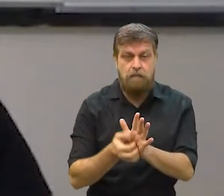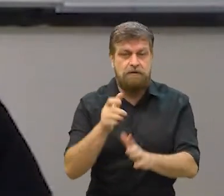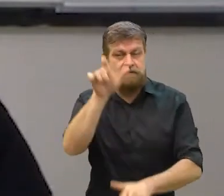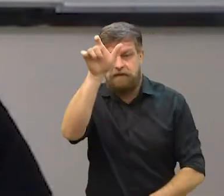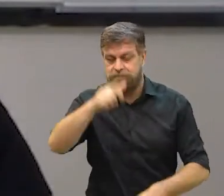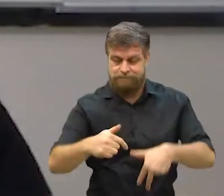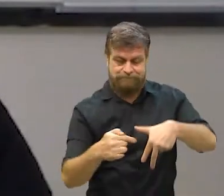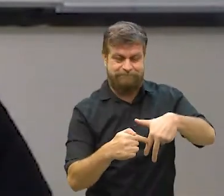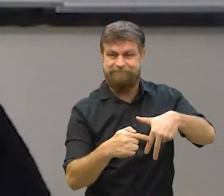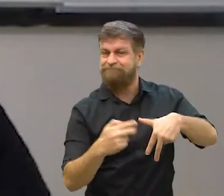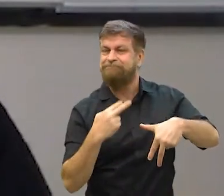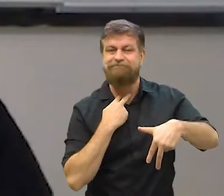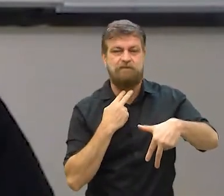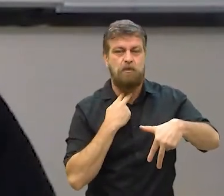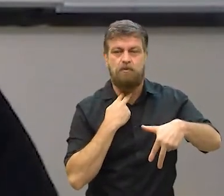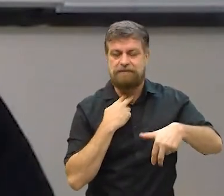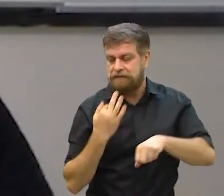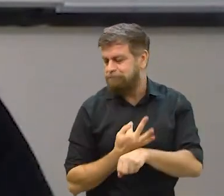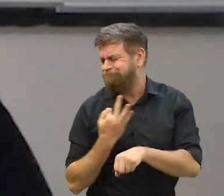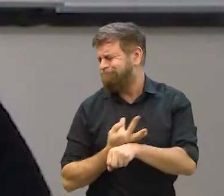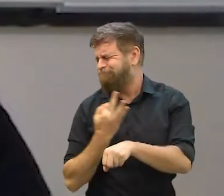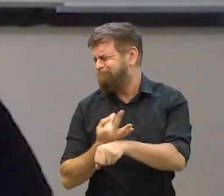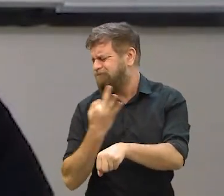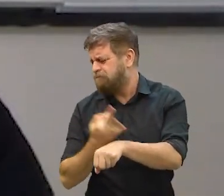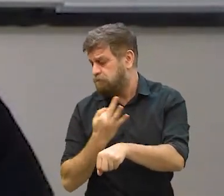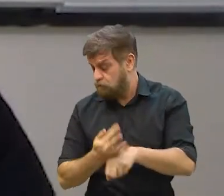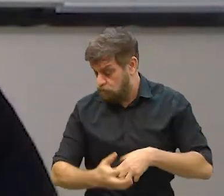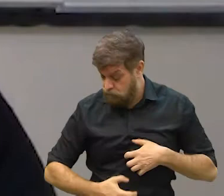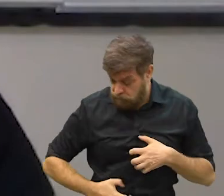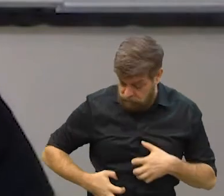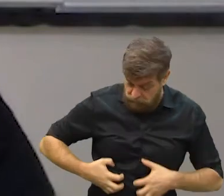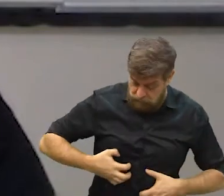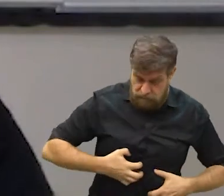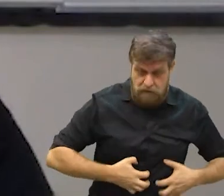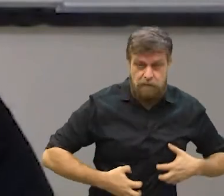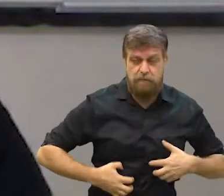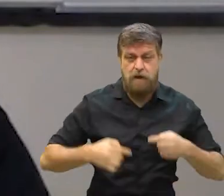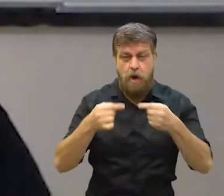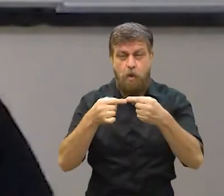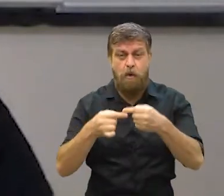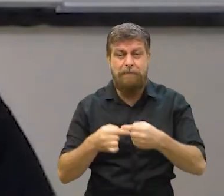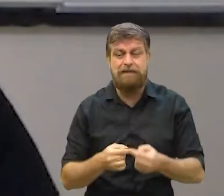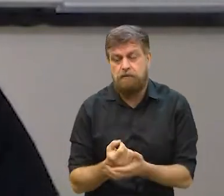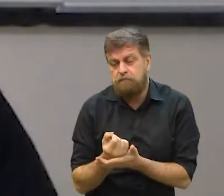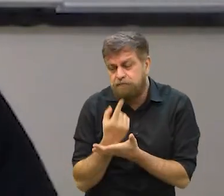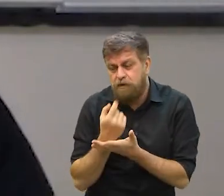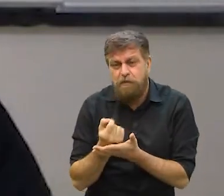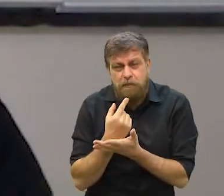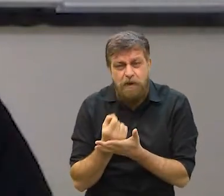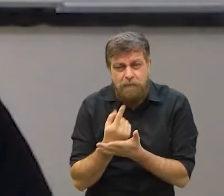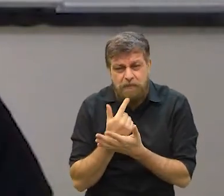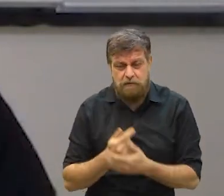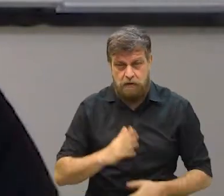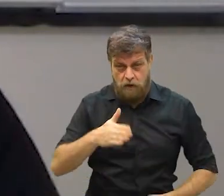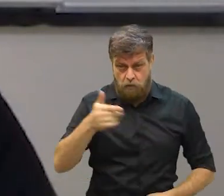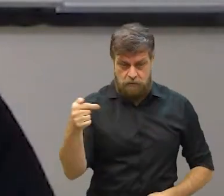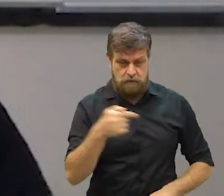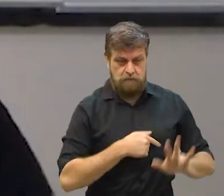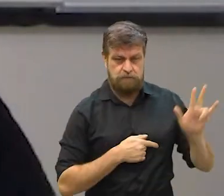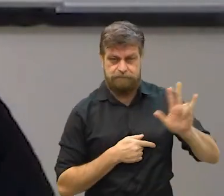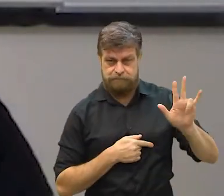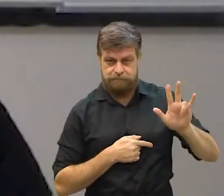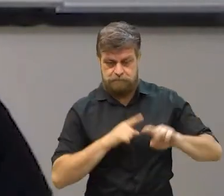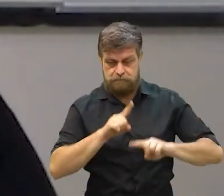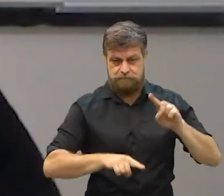pacientes não conseguem tolerar, e esses efeitos são mais ligados à dose. Quando você coloca a